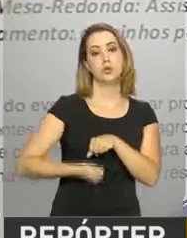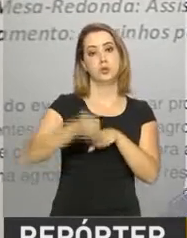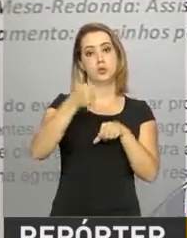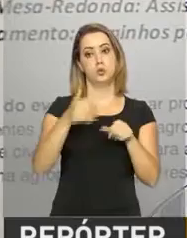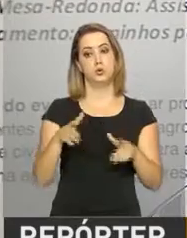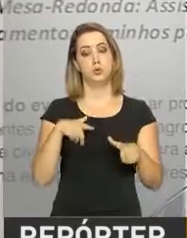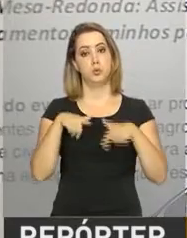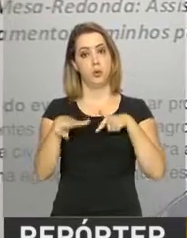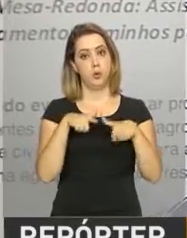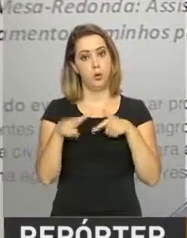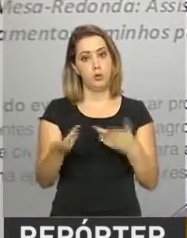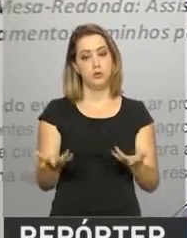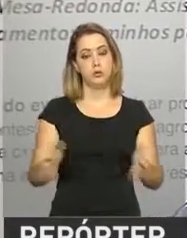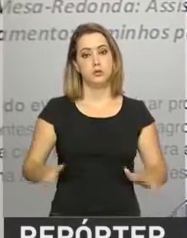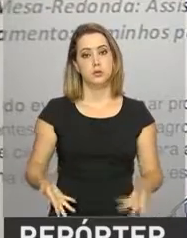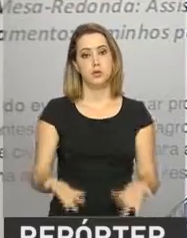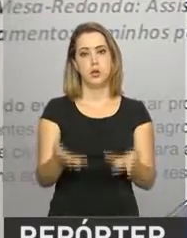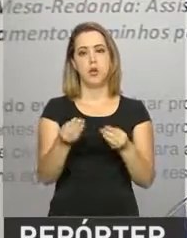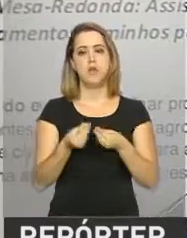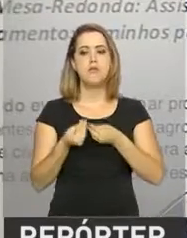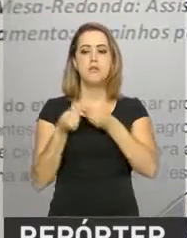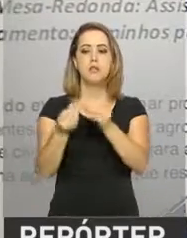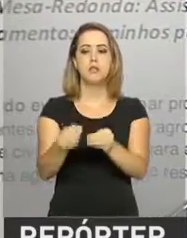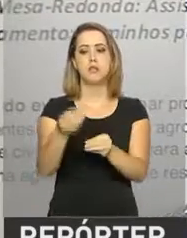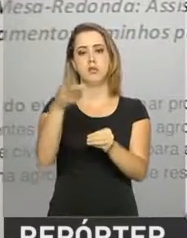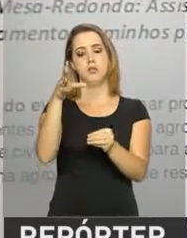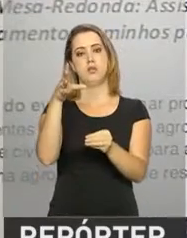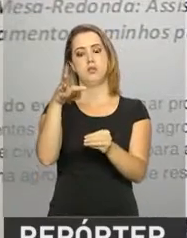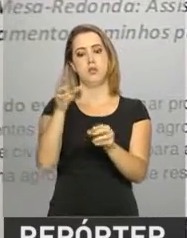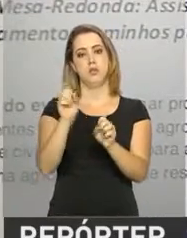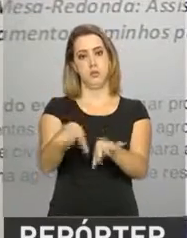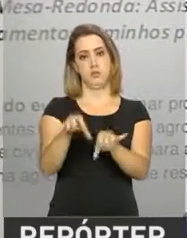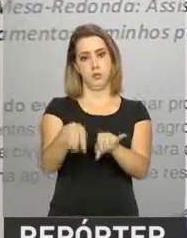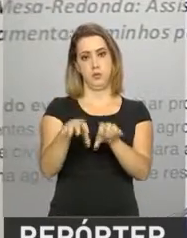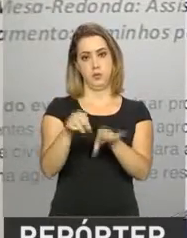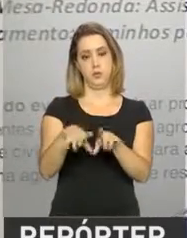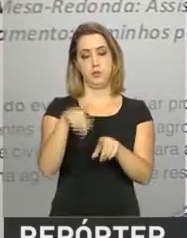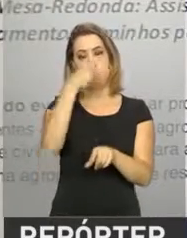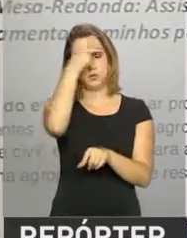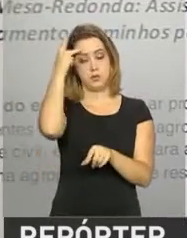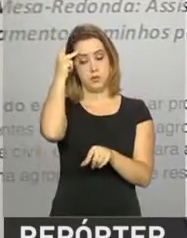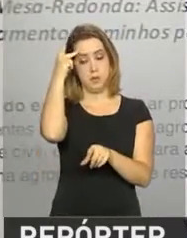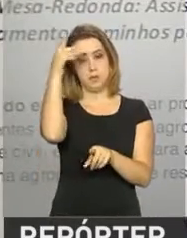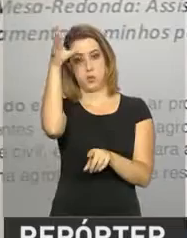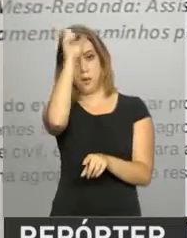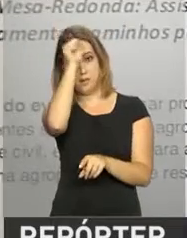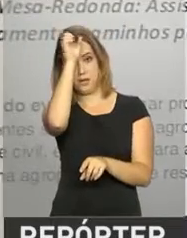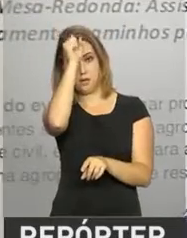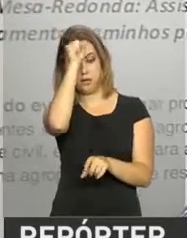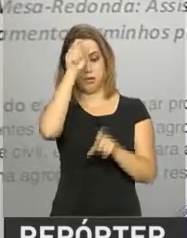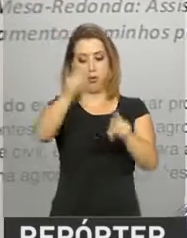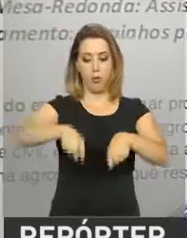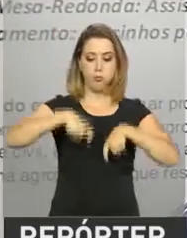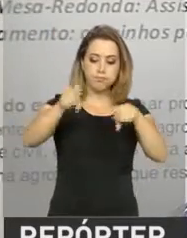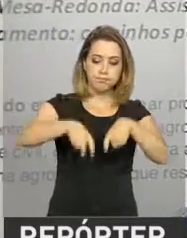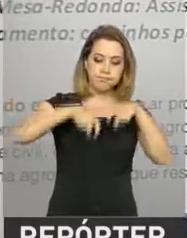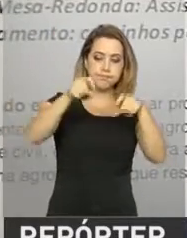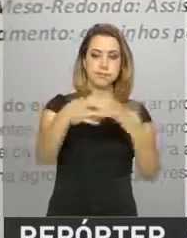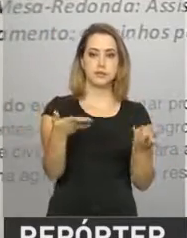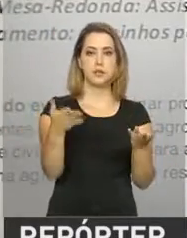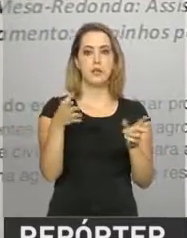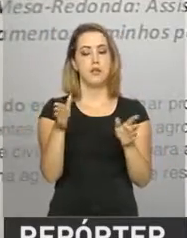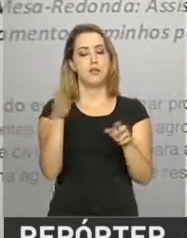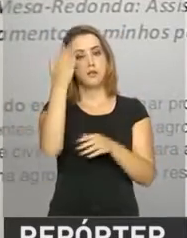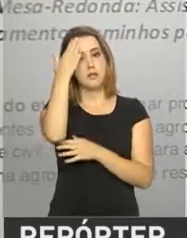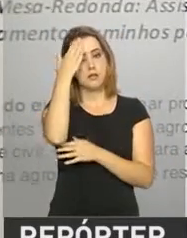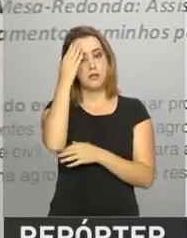capacitação, né, levar o conhecimento do produtor, que é a estrela máxima desse plano, é o produtor rural, porque é ele que vai implementar